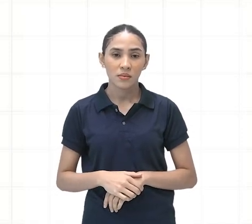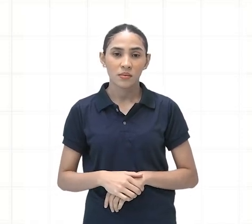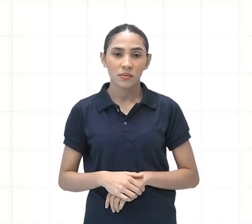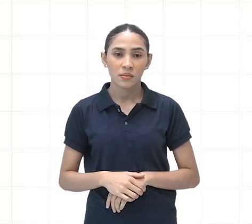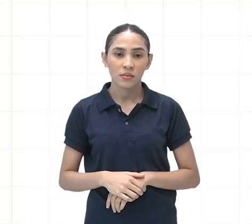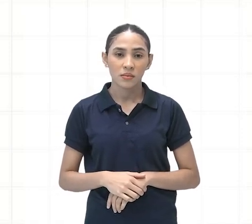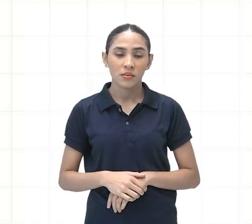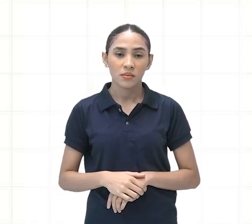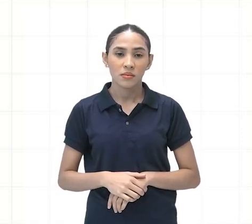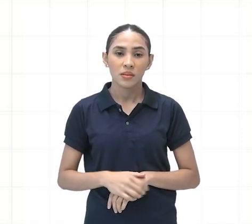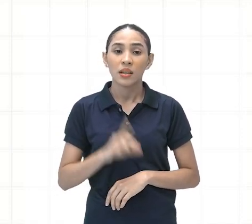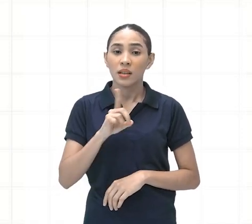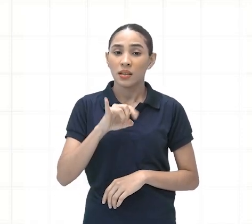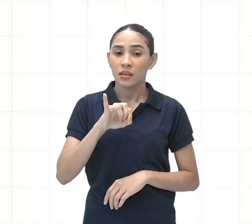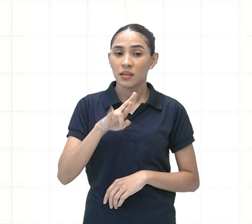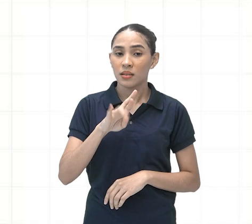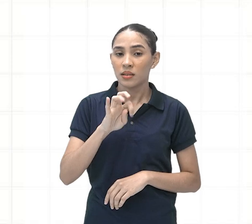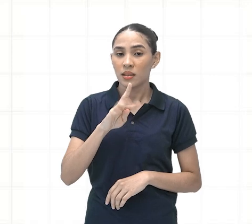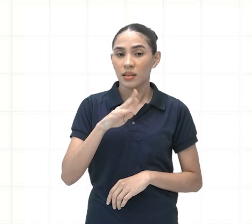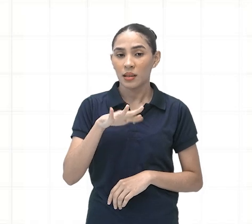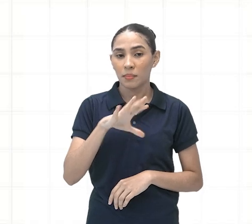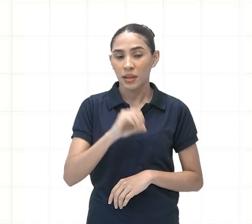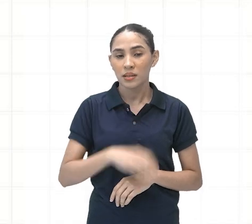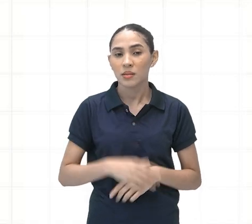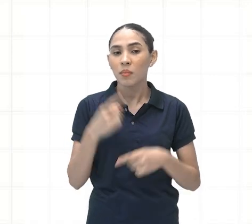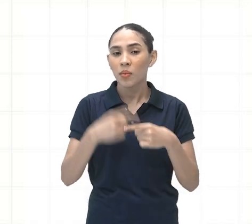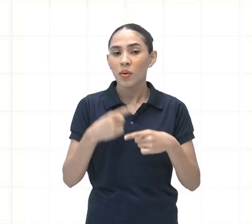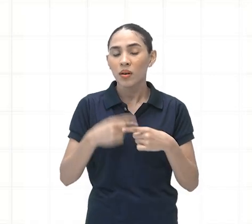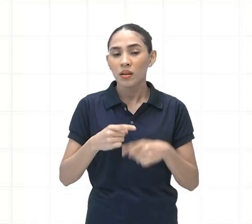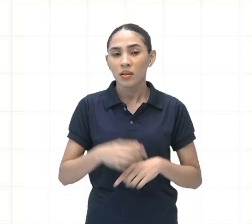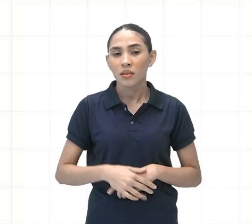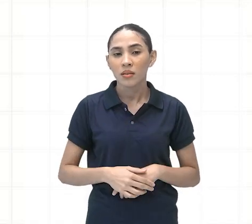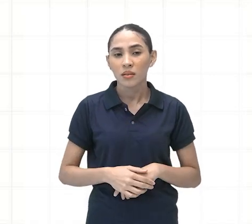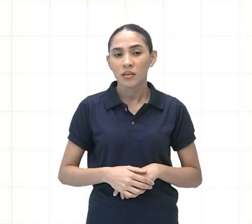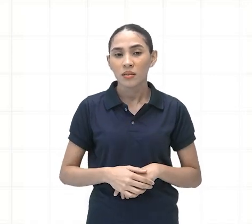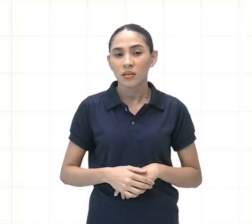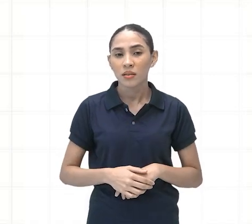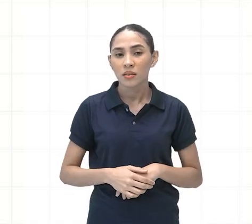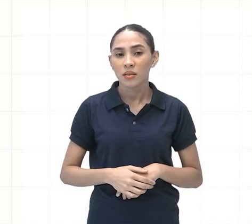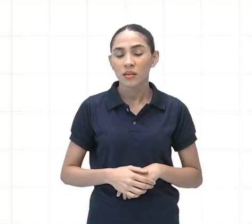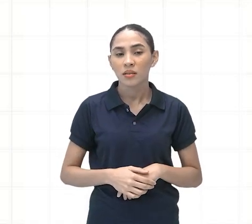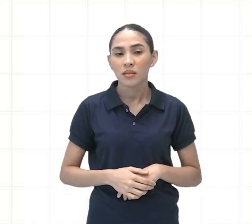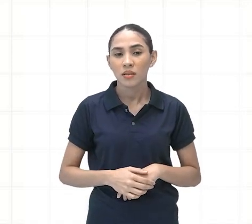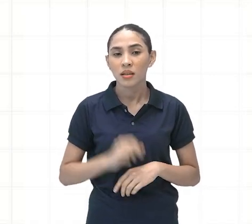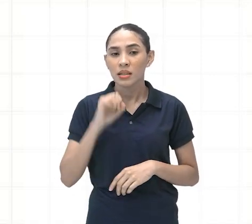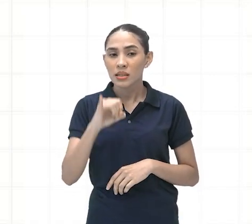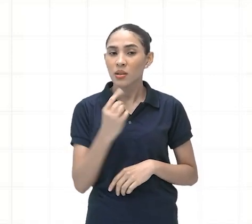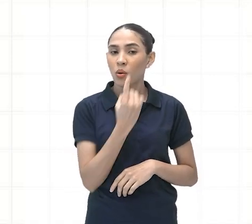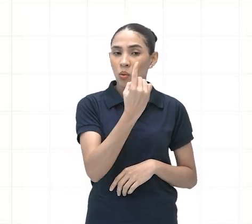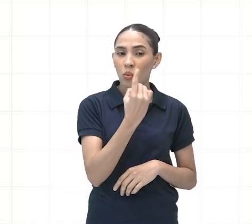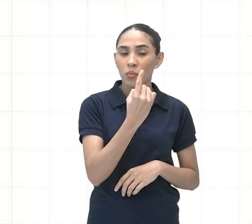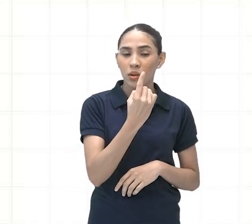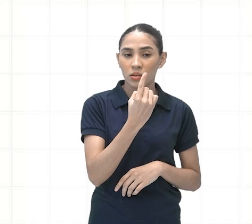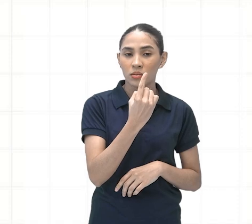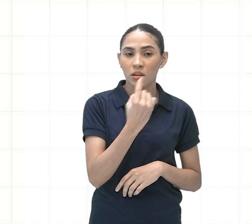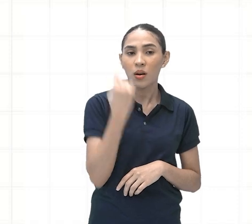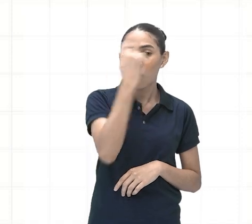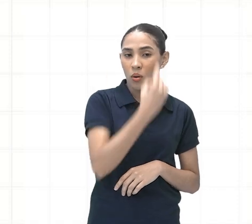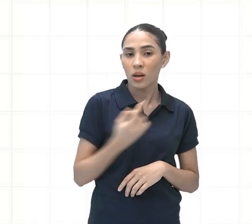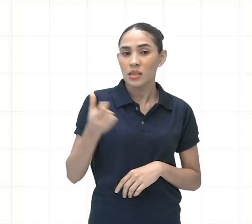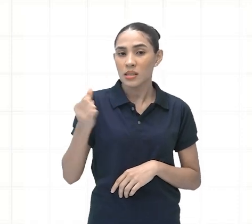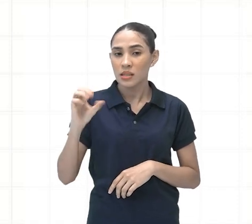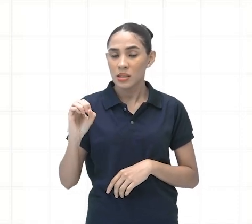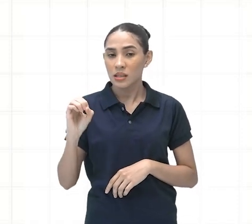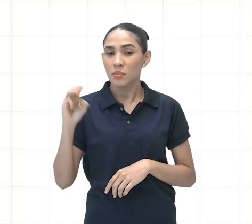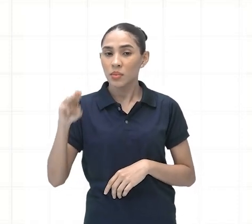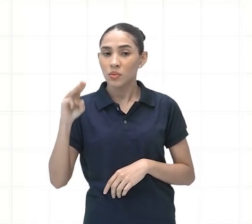São diretamente proporcionais. Por quê? Se eu pegar 1 hora, eu vou ter 60 minutos. 2